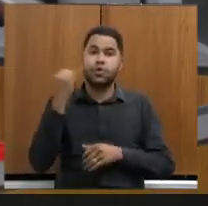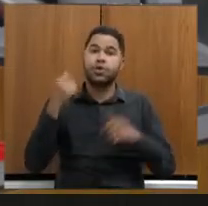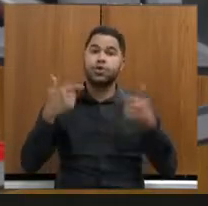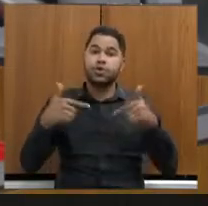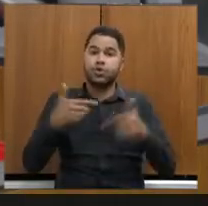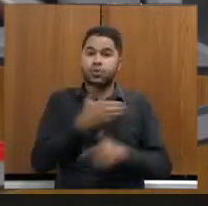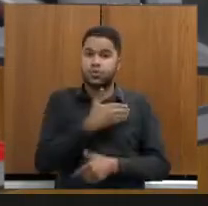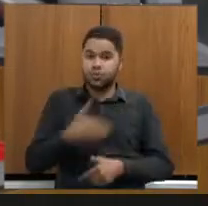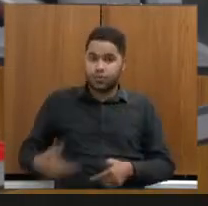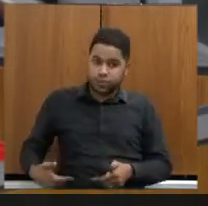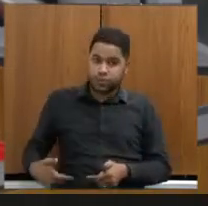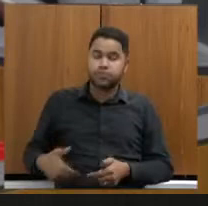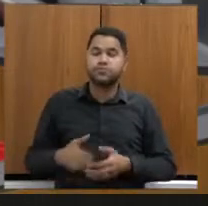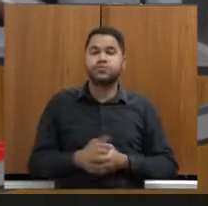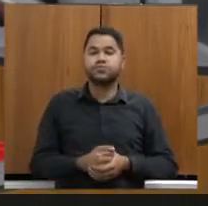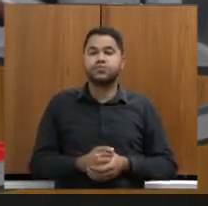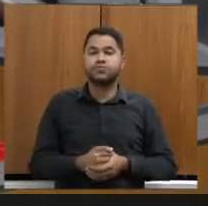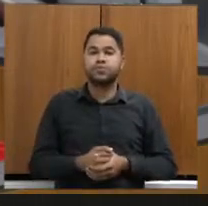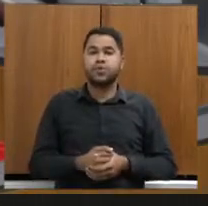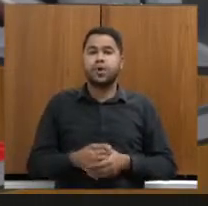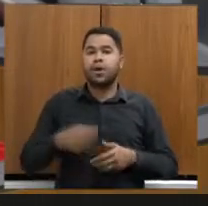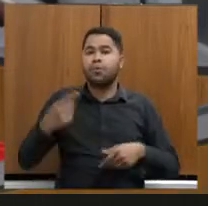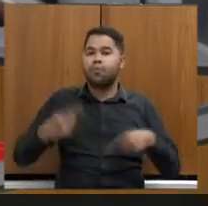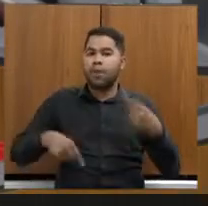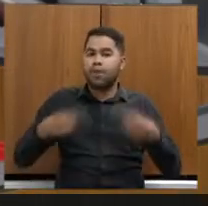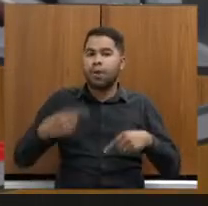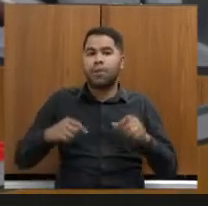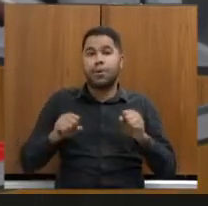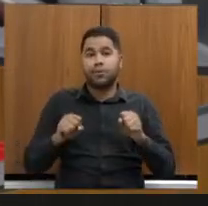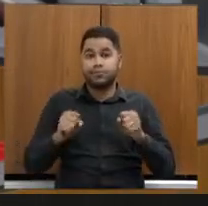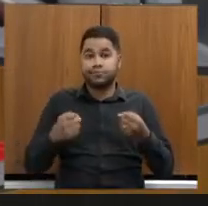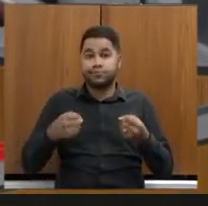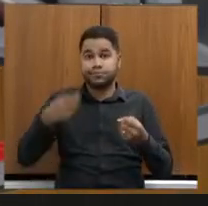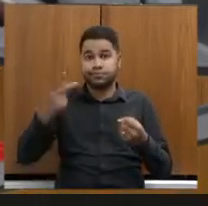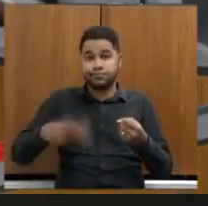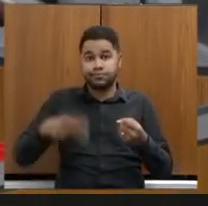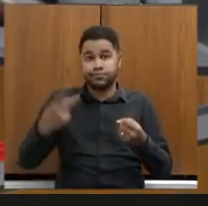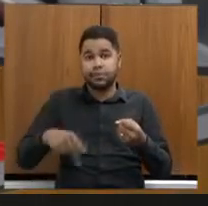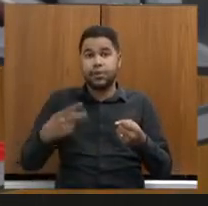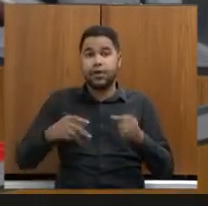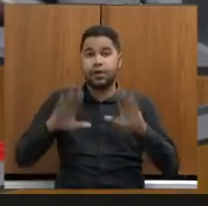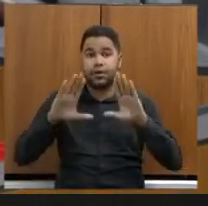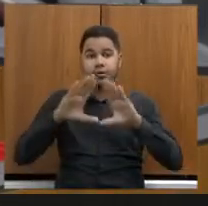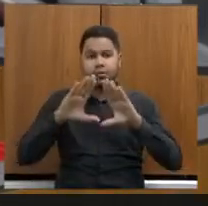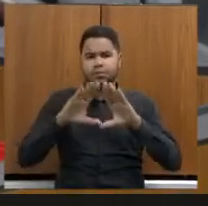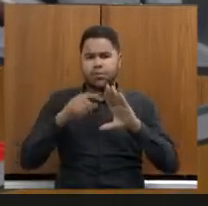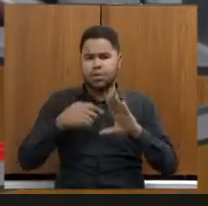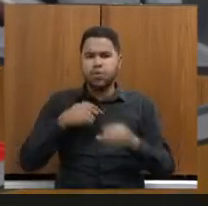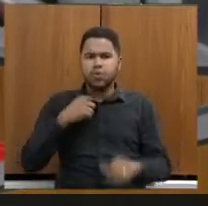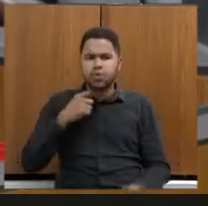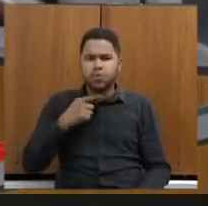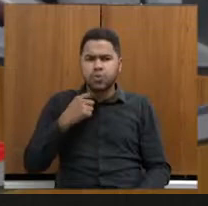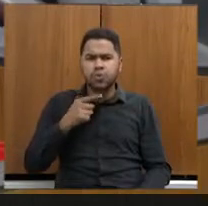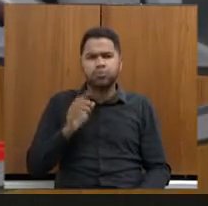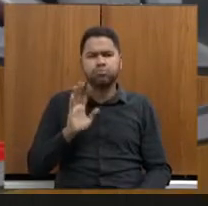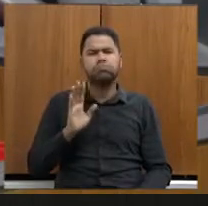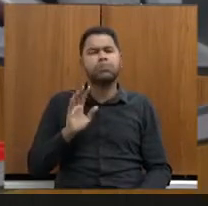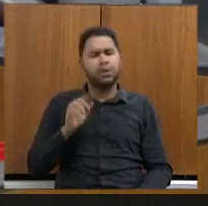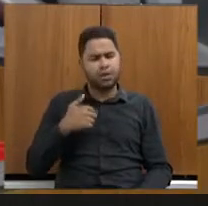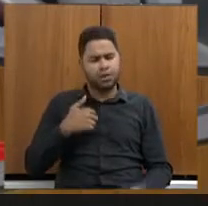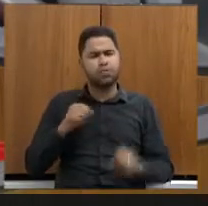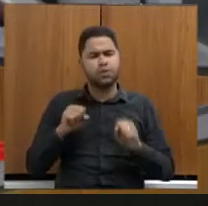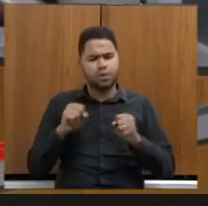público que ao debatermos e defendê-lo aqui na Assembleia eu não tenho dúvida de que a gente tá defendendo